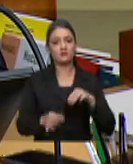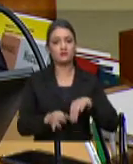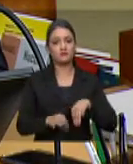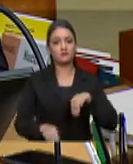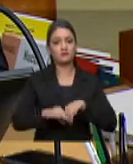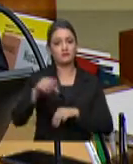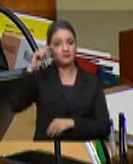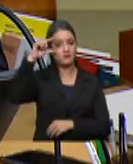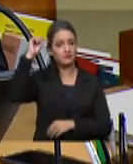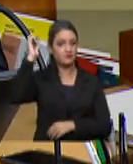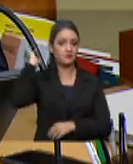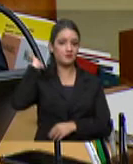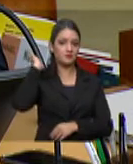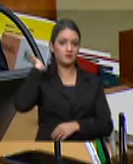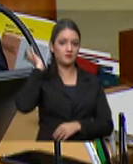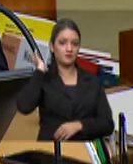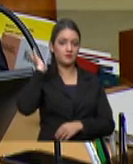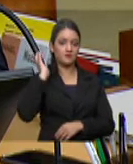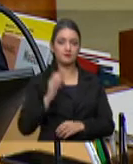Rosa Weber.